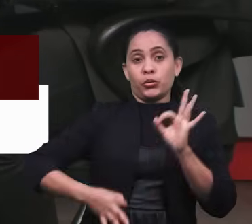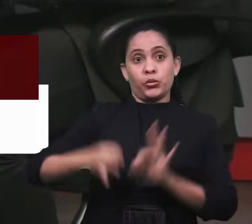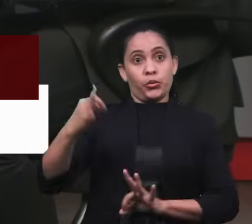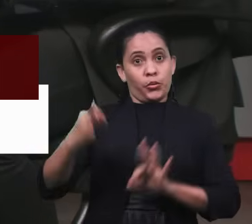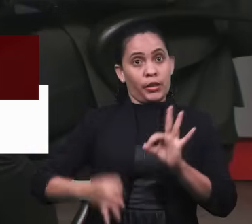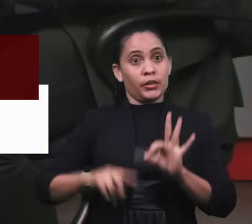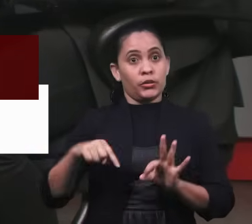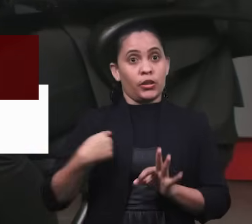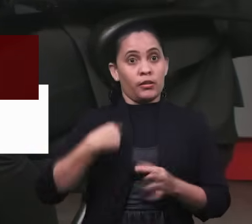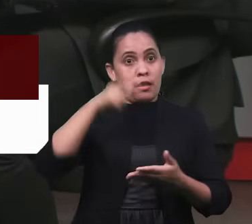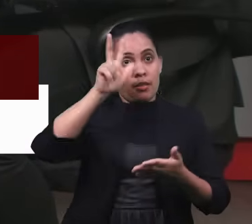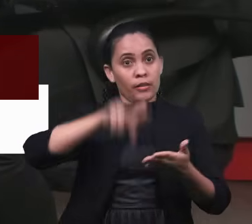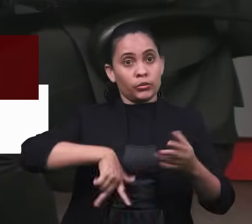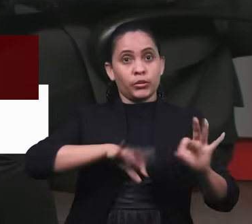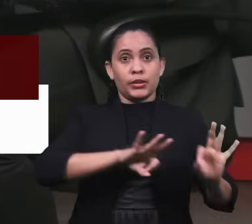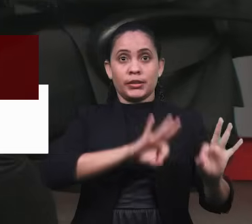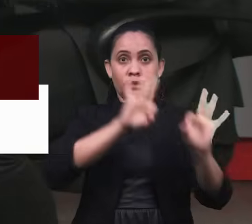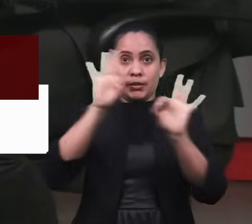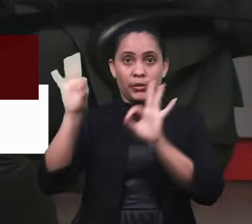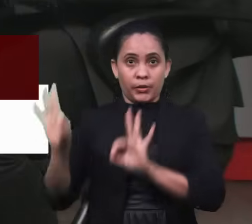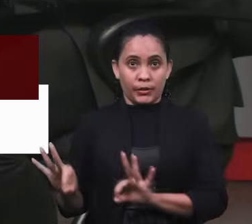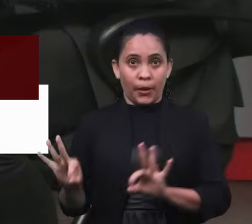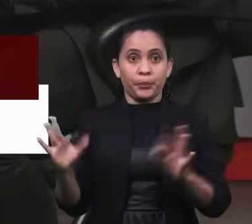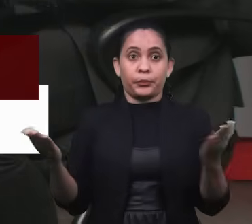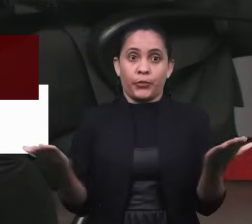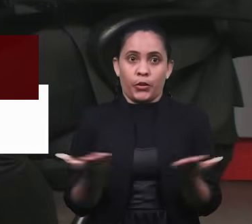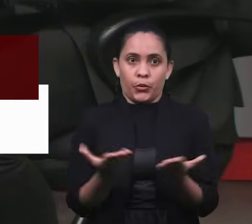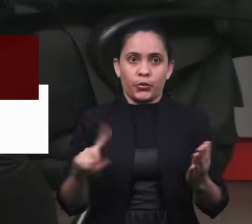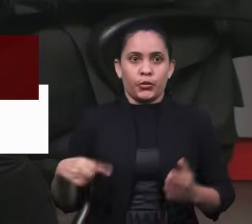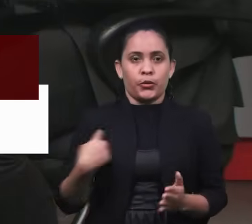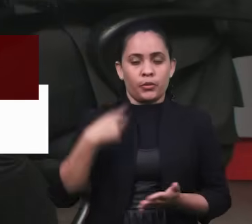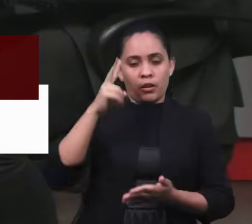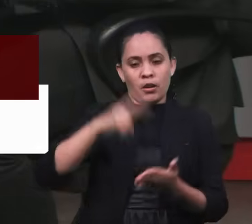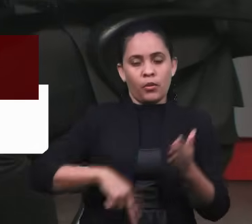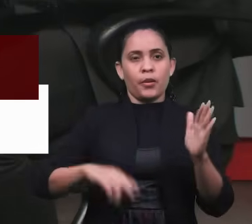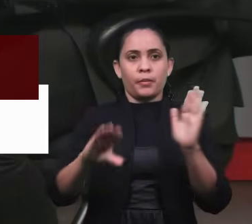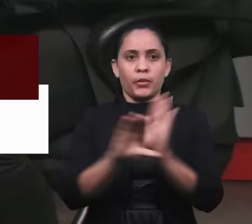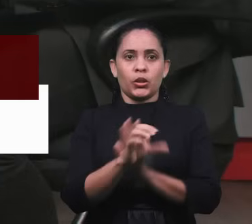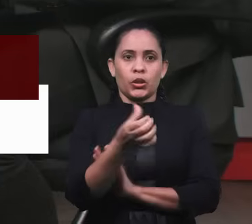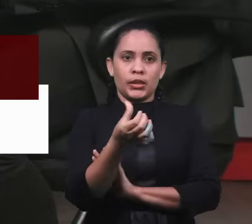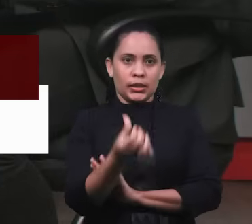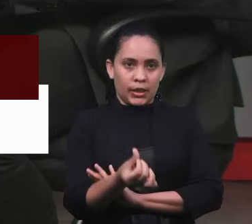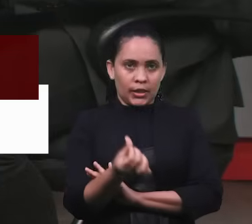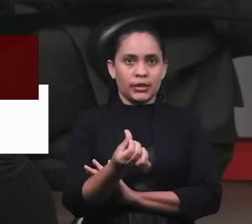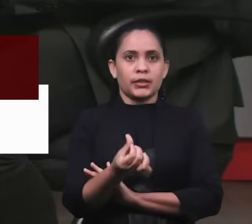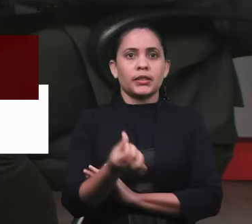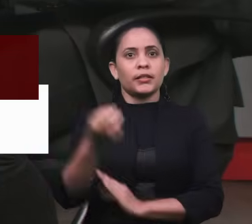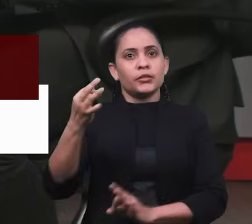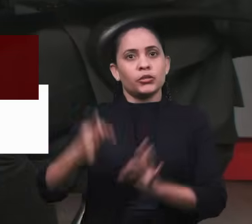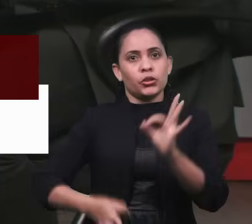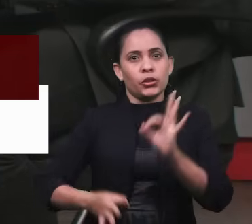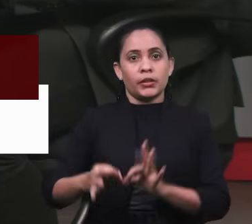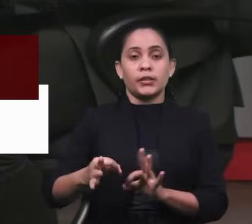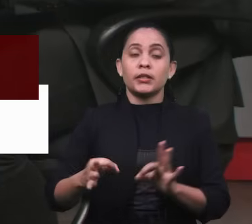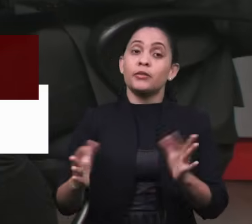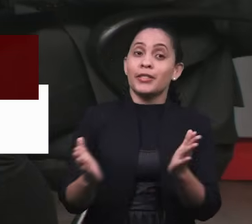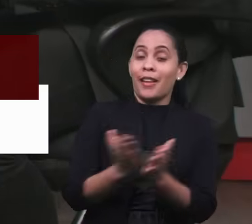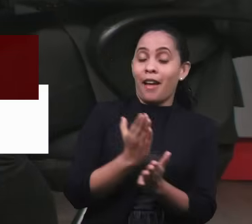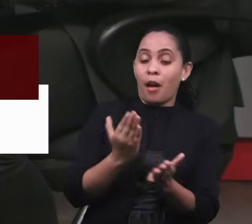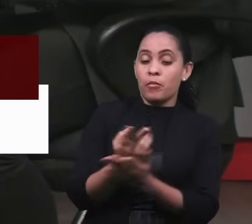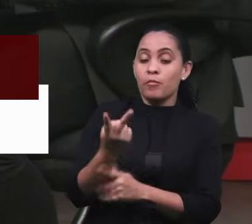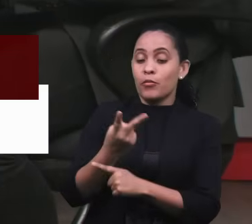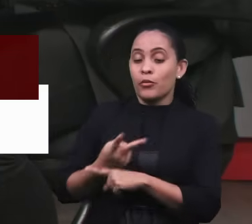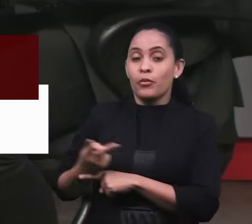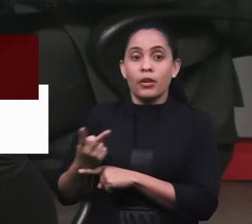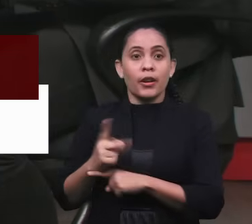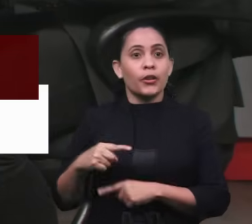nossa leitura sequencial, e hoje nós vamos ler o capítulo 6 de Juízes. Então, enquanto você abre a sua Bíblia, nós